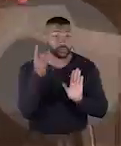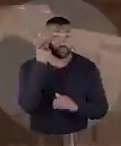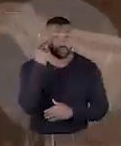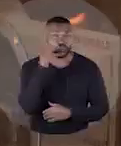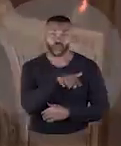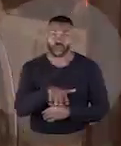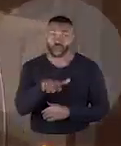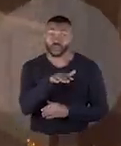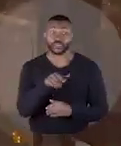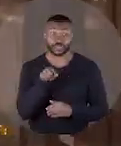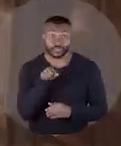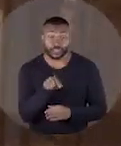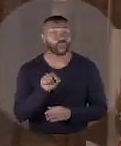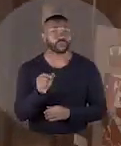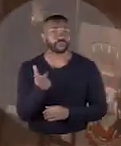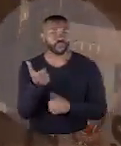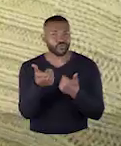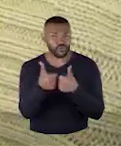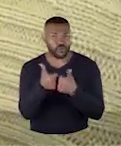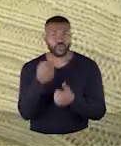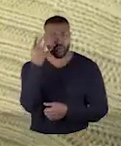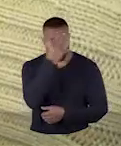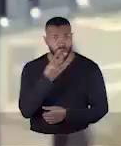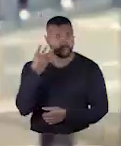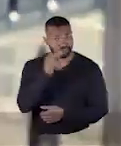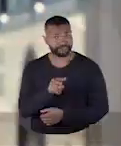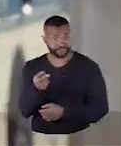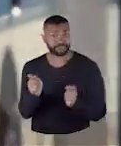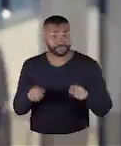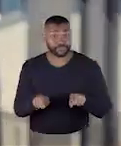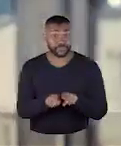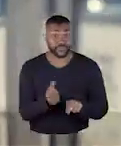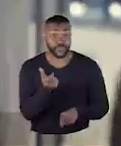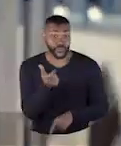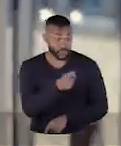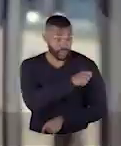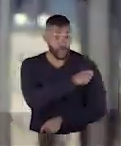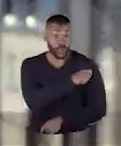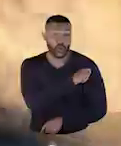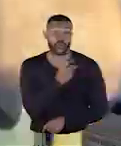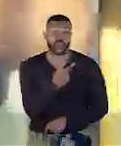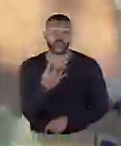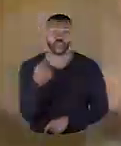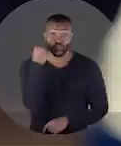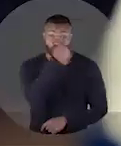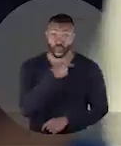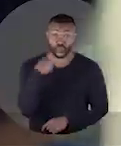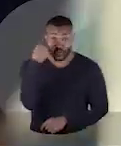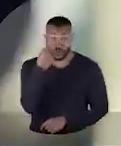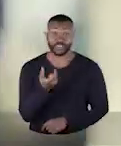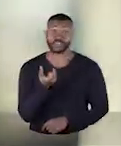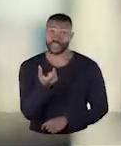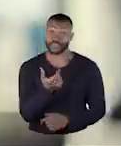Todos. Com ele, o bilhete único voltará a ter 4 horas de integração. O passe livre do estudante será de 24 horas. E o